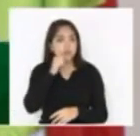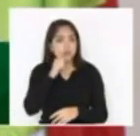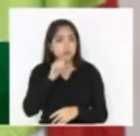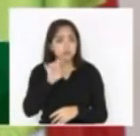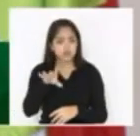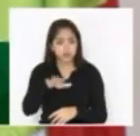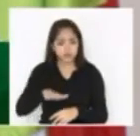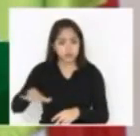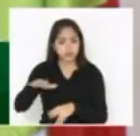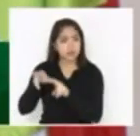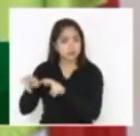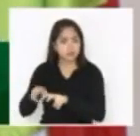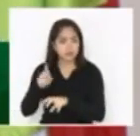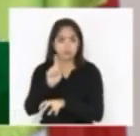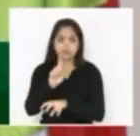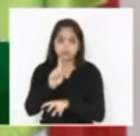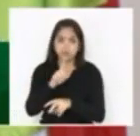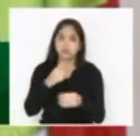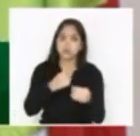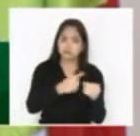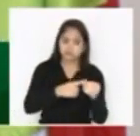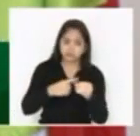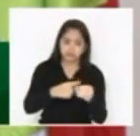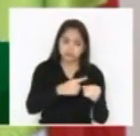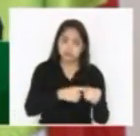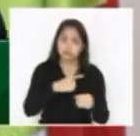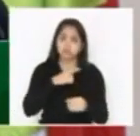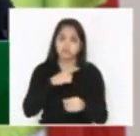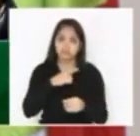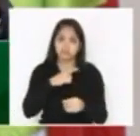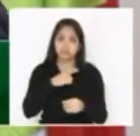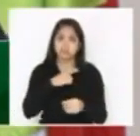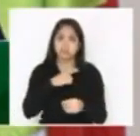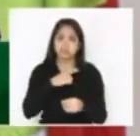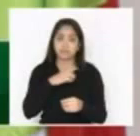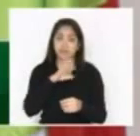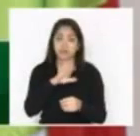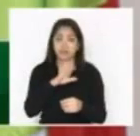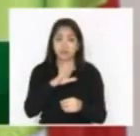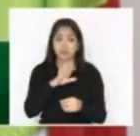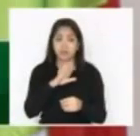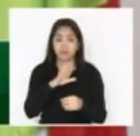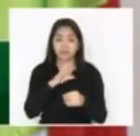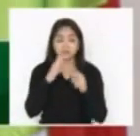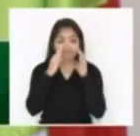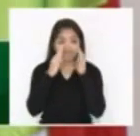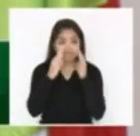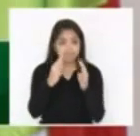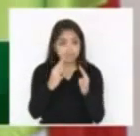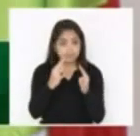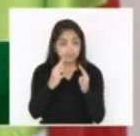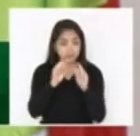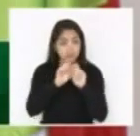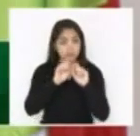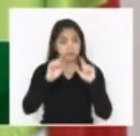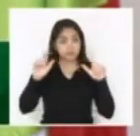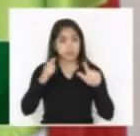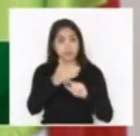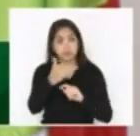rural, também nas cidades, mas especialmente chamar a atenção dessas